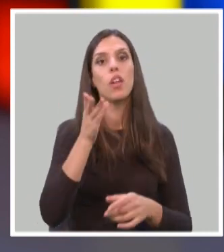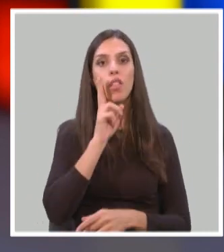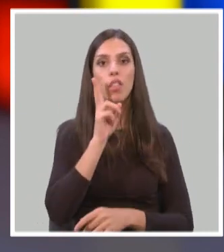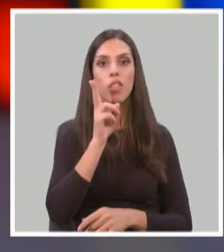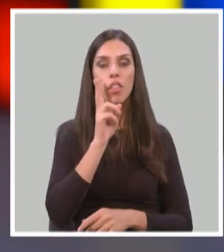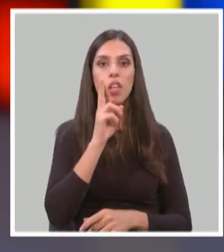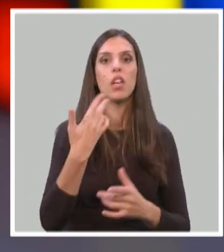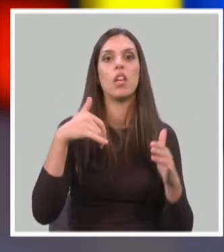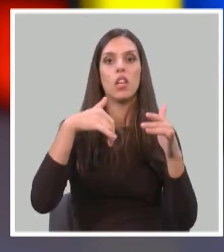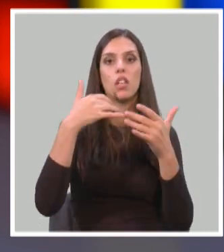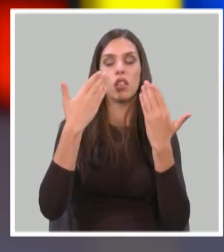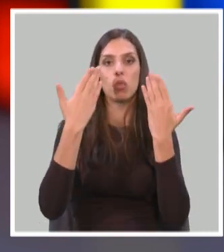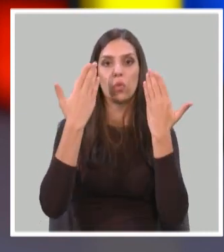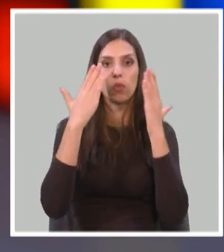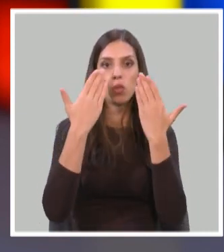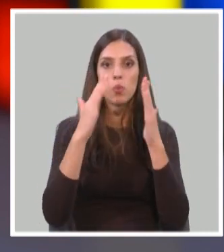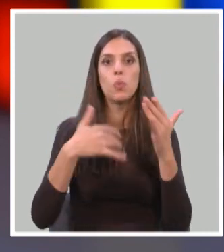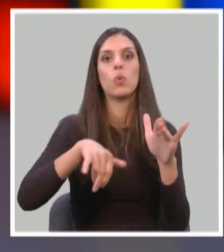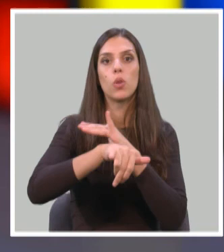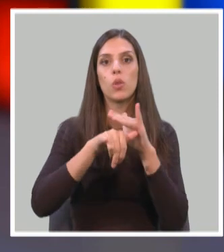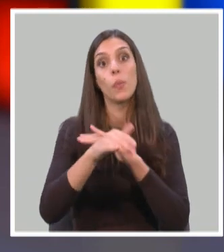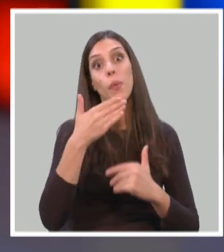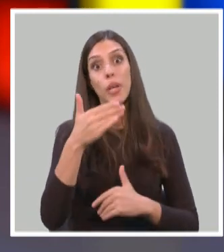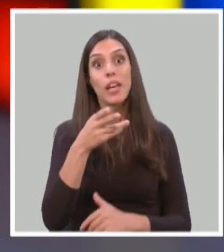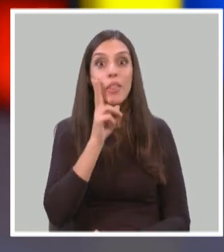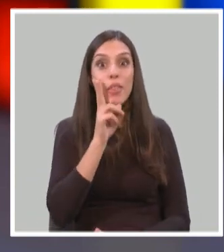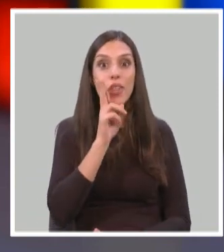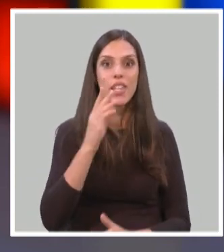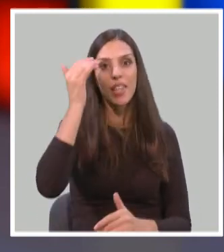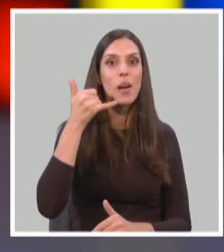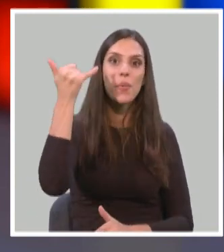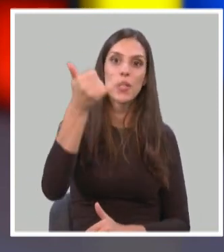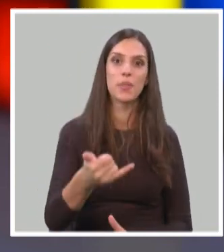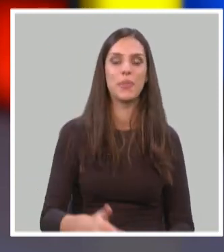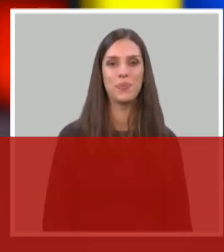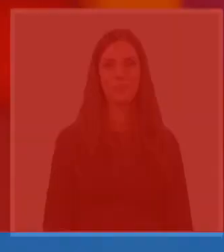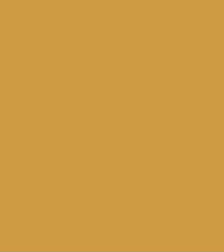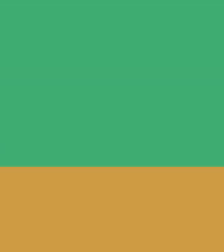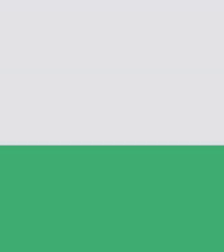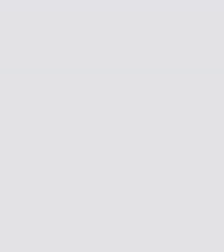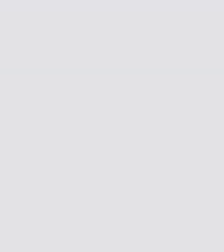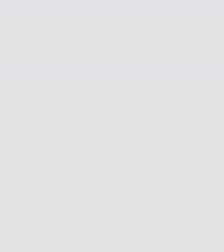redes sociais, no Facebook ou no YouTube. Obrigada por nos ter acompanhado. Até à próxima!